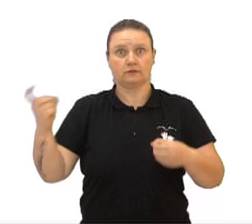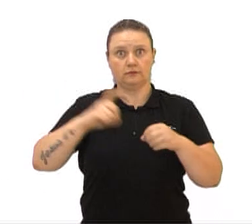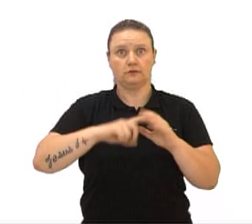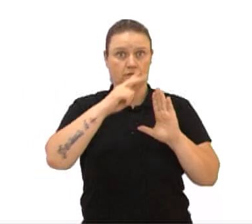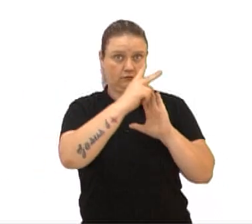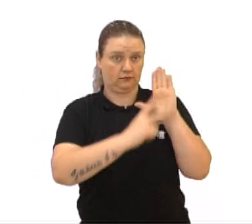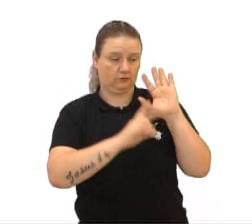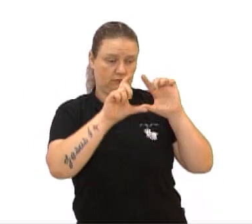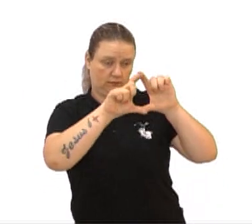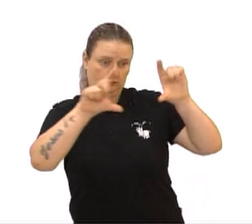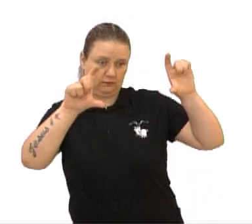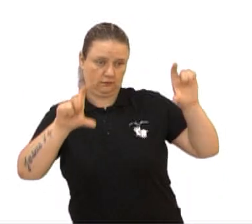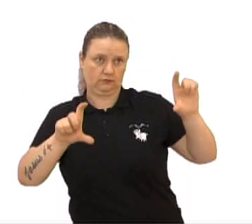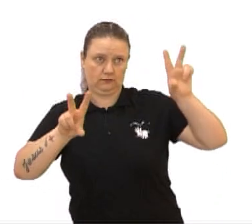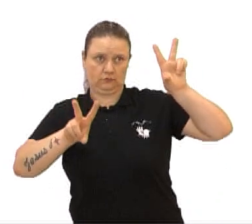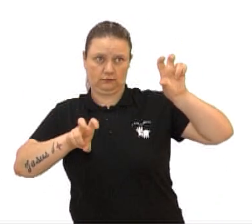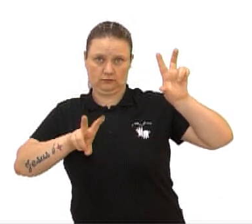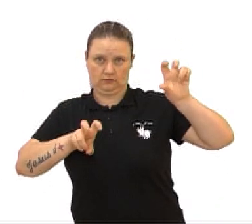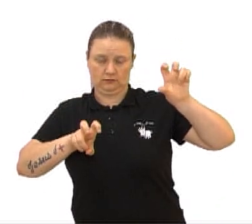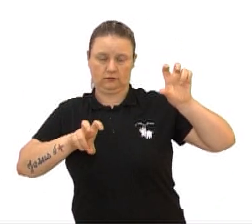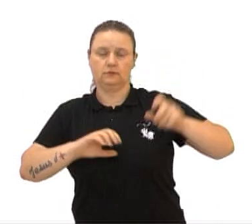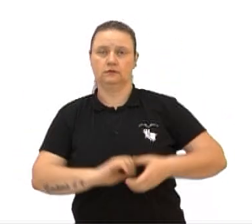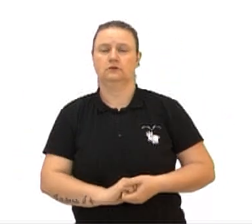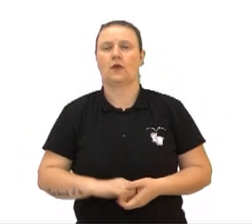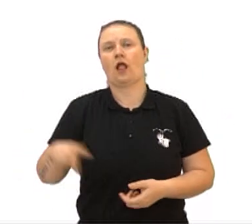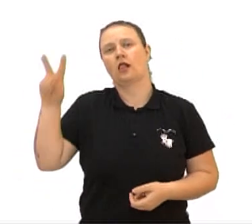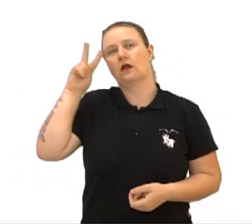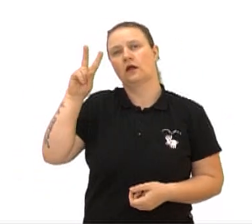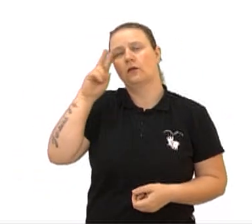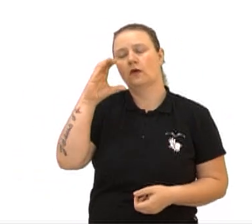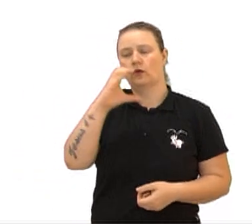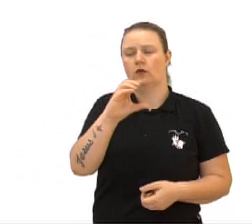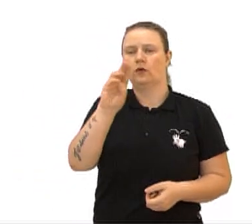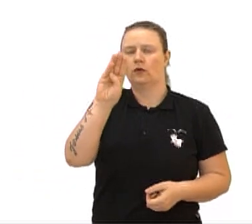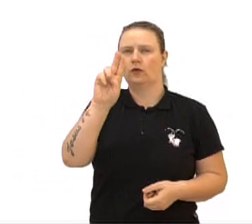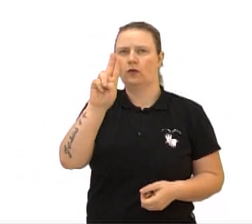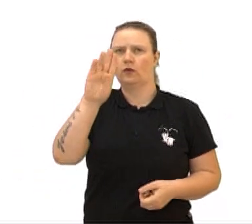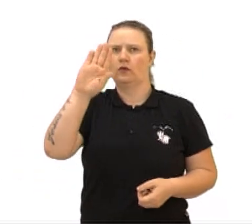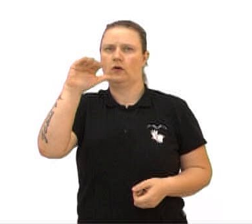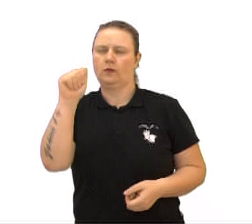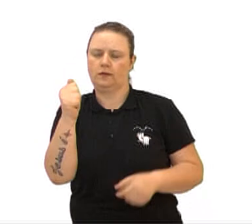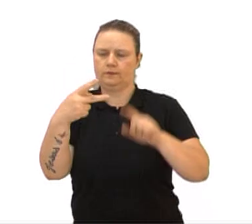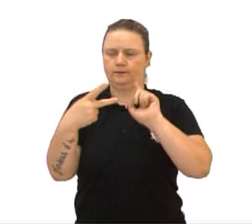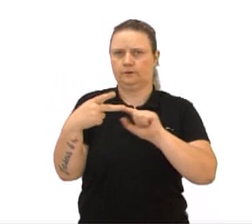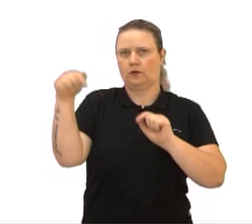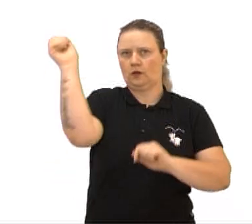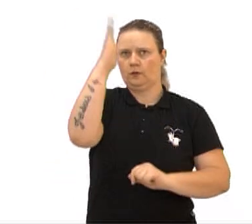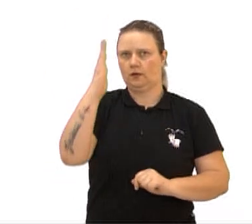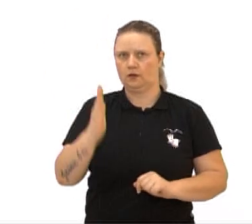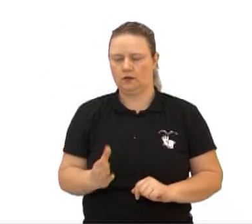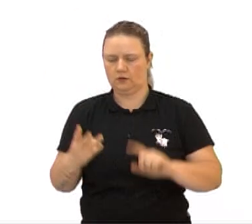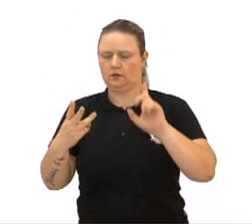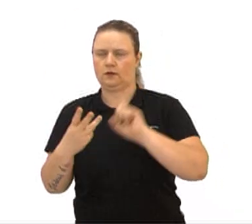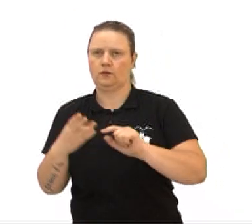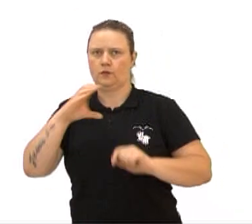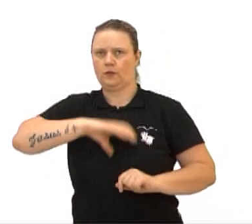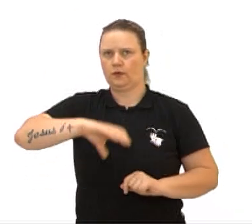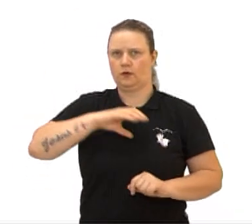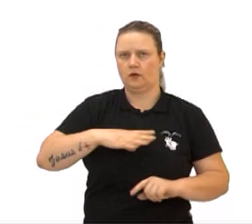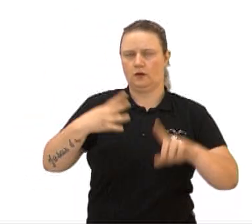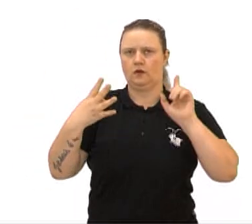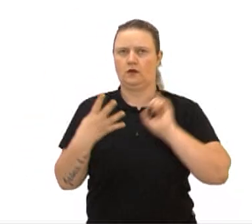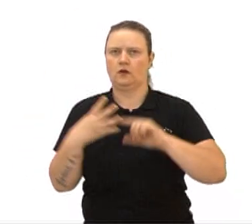sobre Portugal e Brasil. Recordamos a Cuba, Portugal, Brasil, El Salvador,